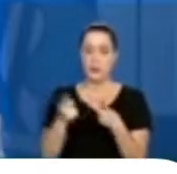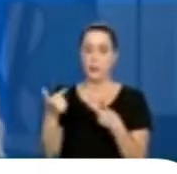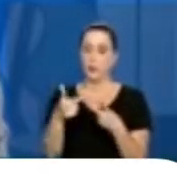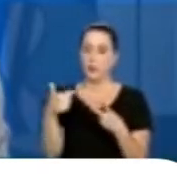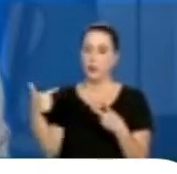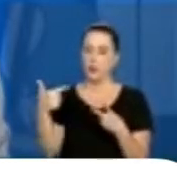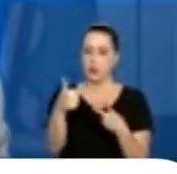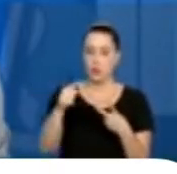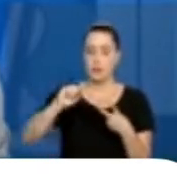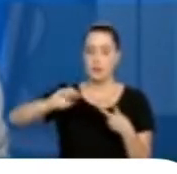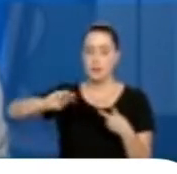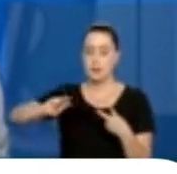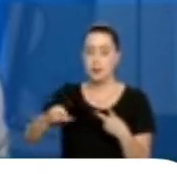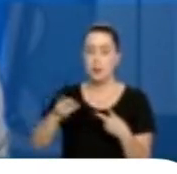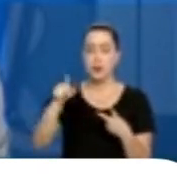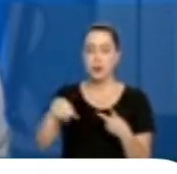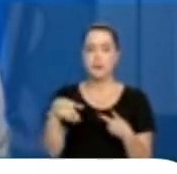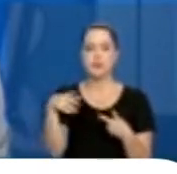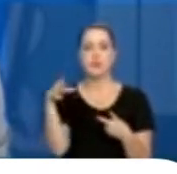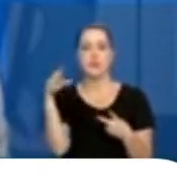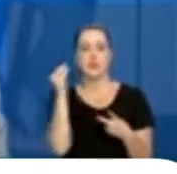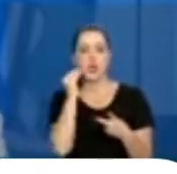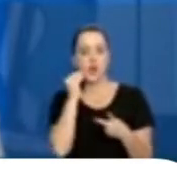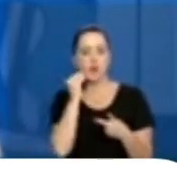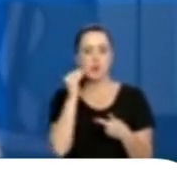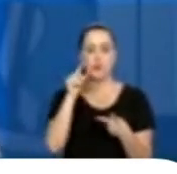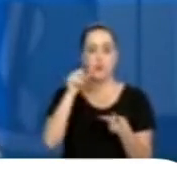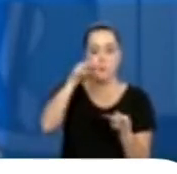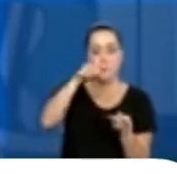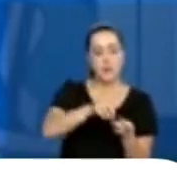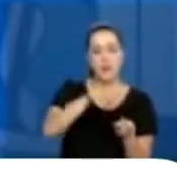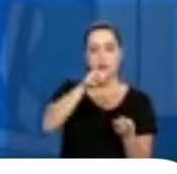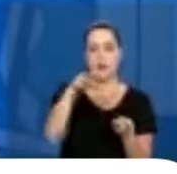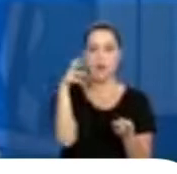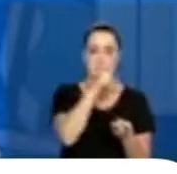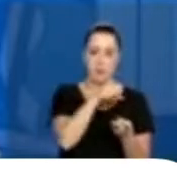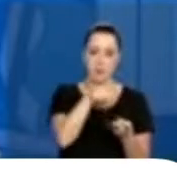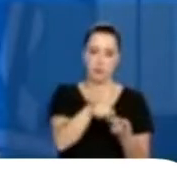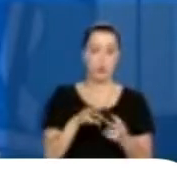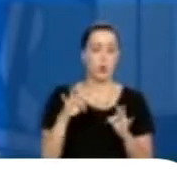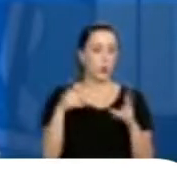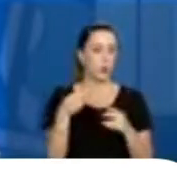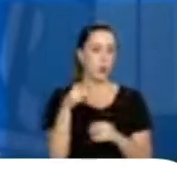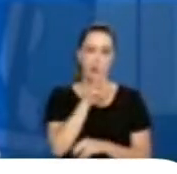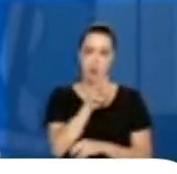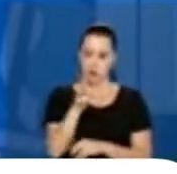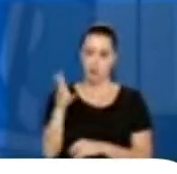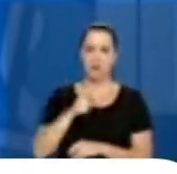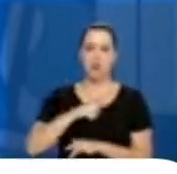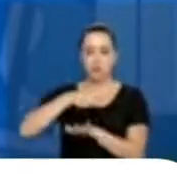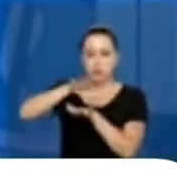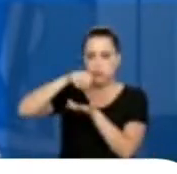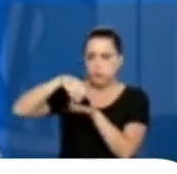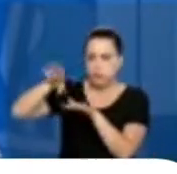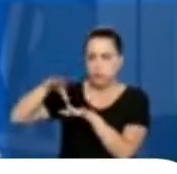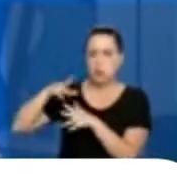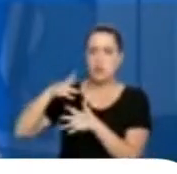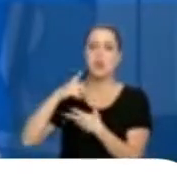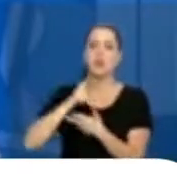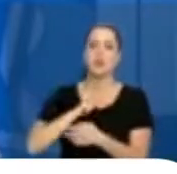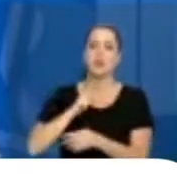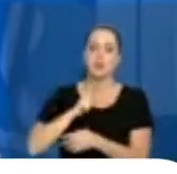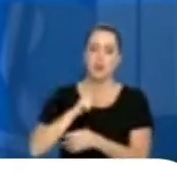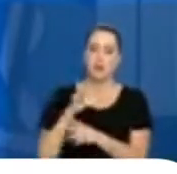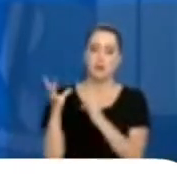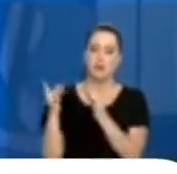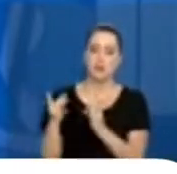que é o teste rápido. Pode passar, Renato? Todas essas informações estão públicas, estão publicizadas no painel no